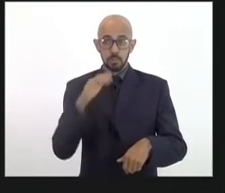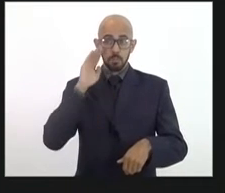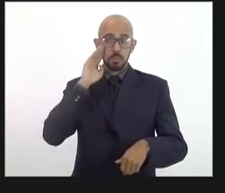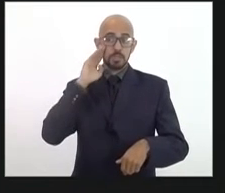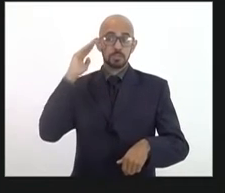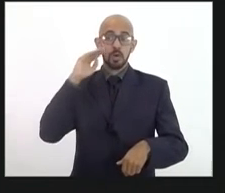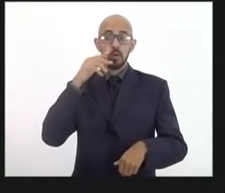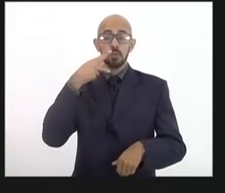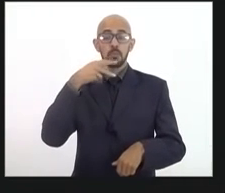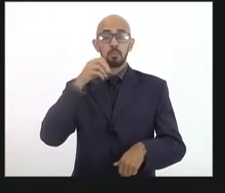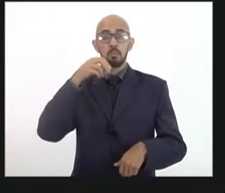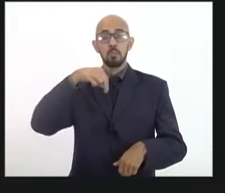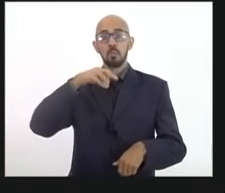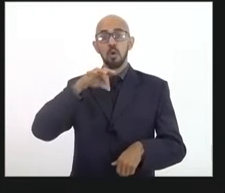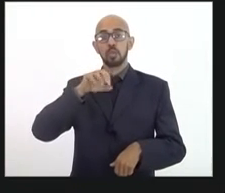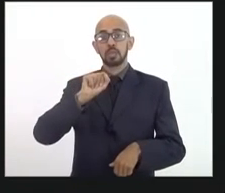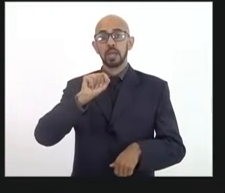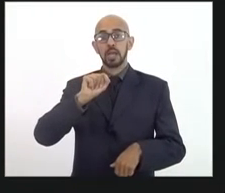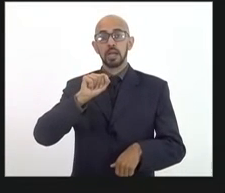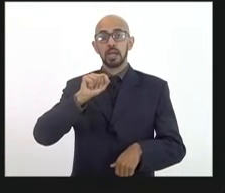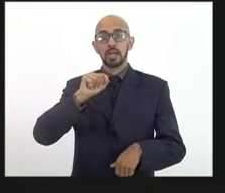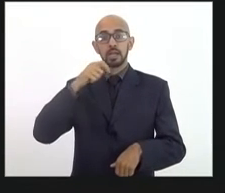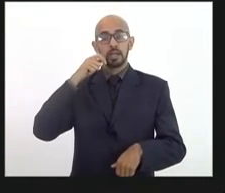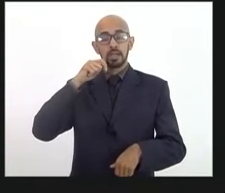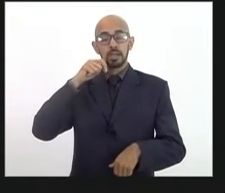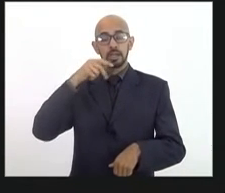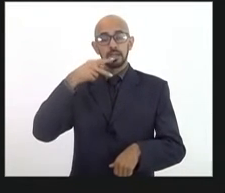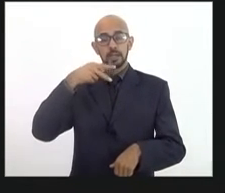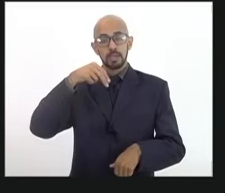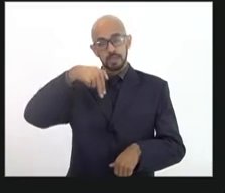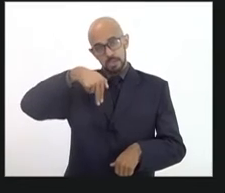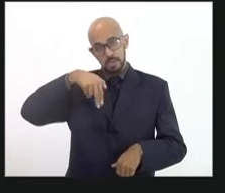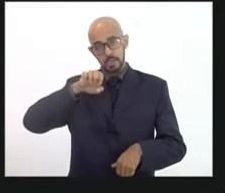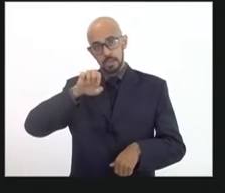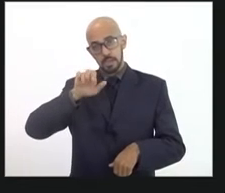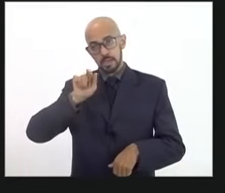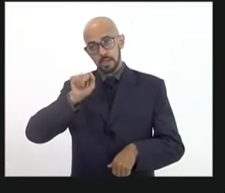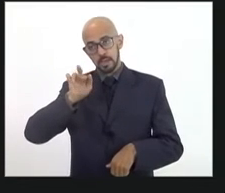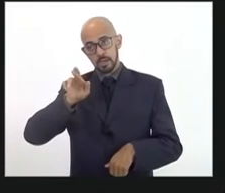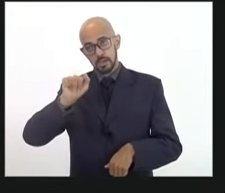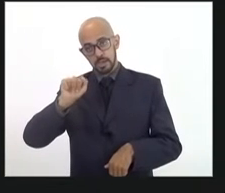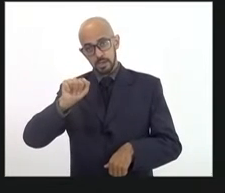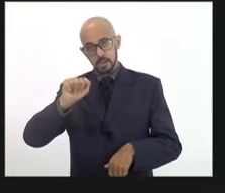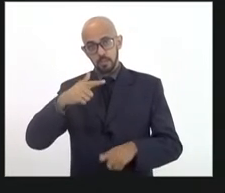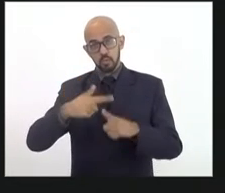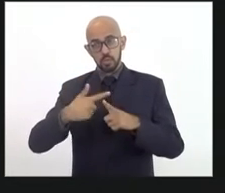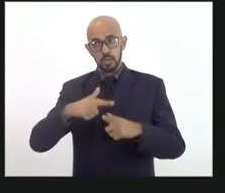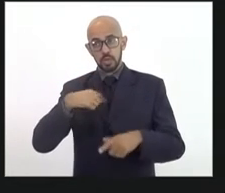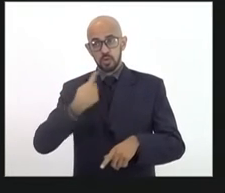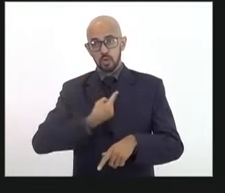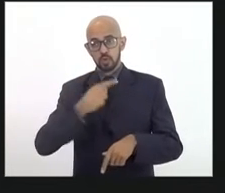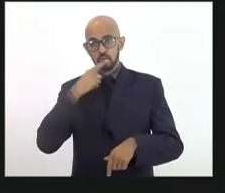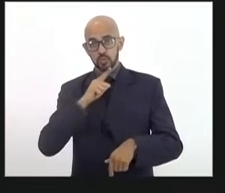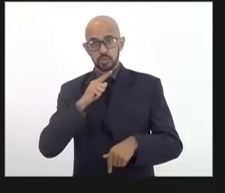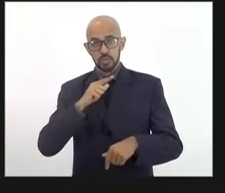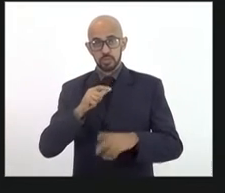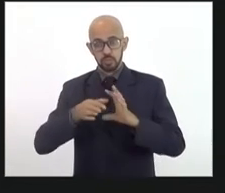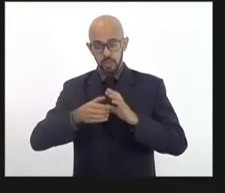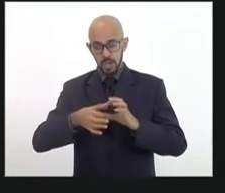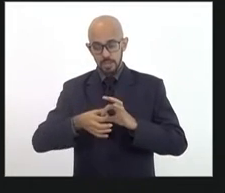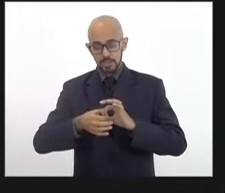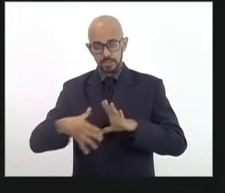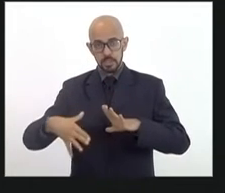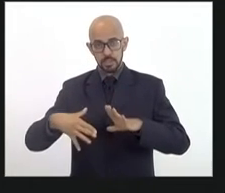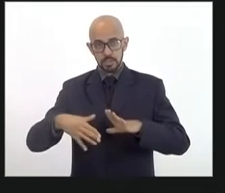que recentemente, através da Procuradoria-Geral do Estado, obtivemos uma vitória para que o licenciamento desse